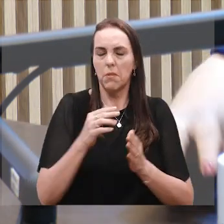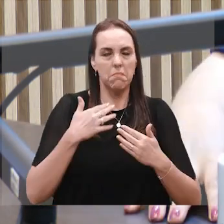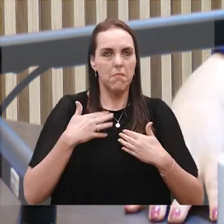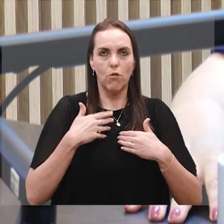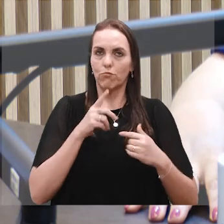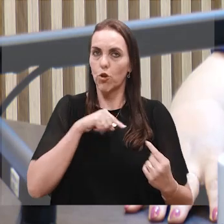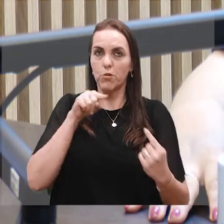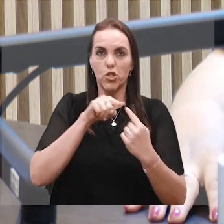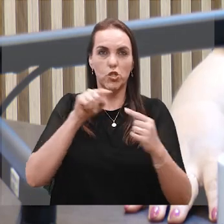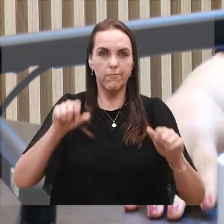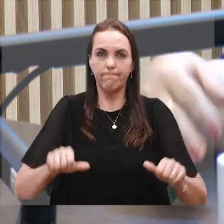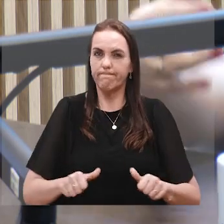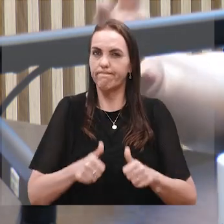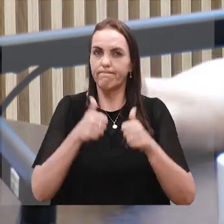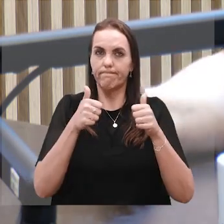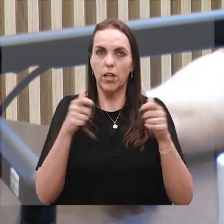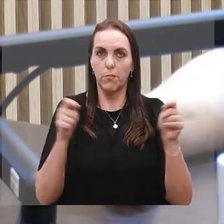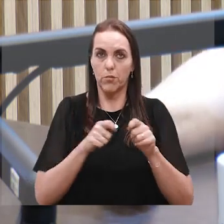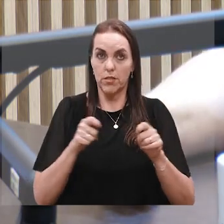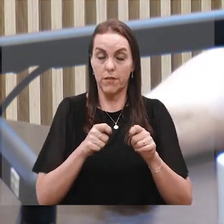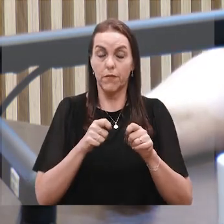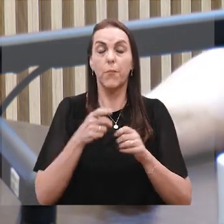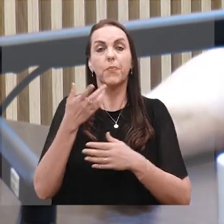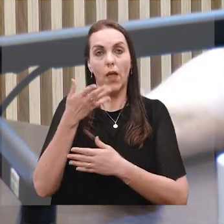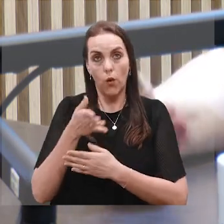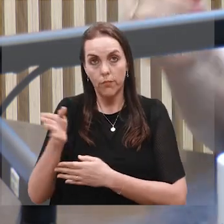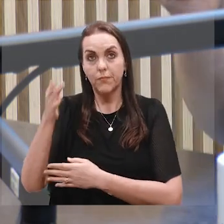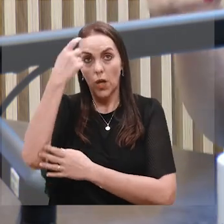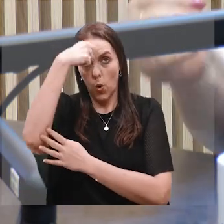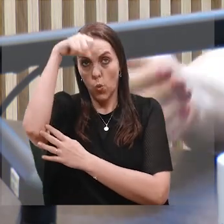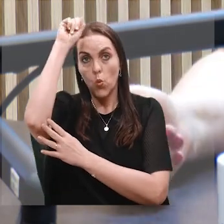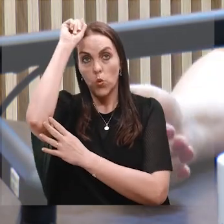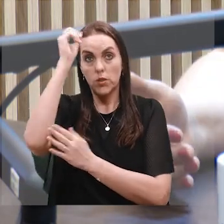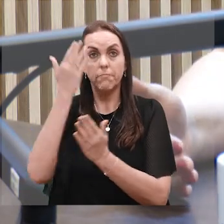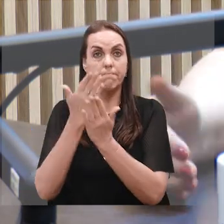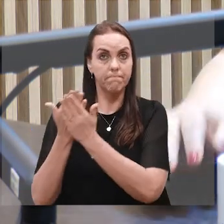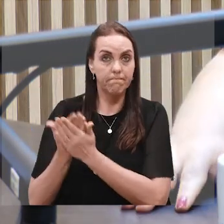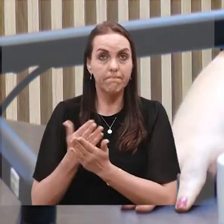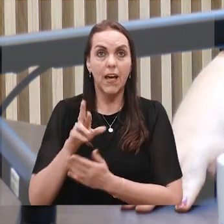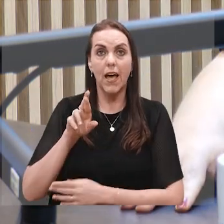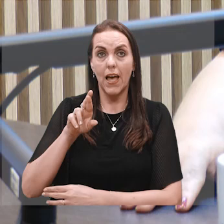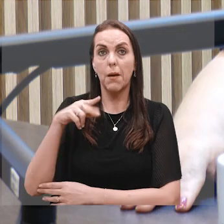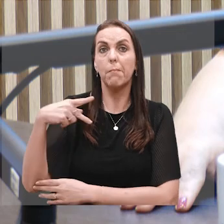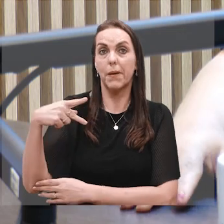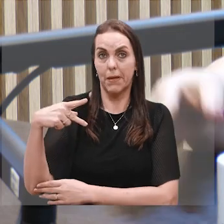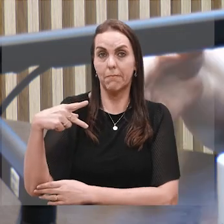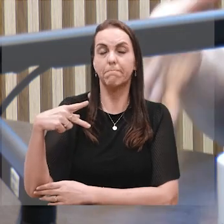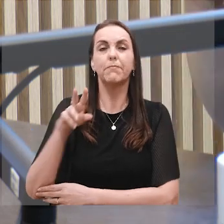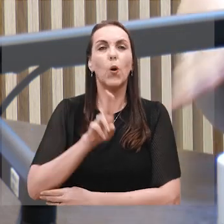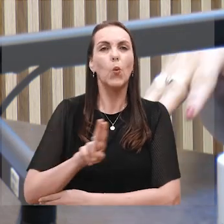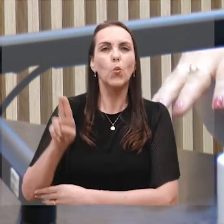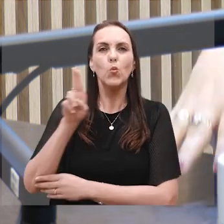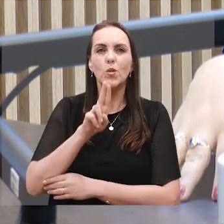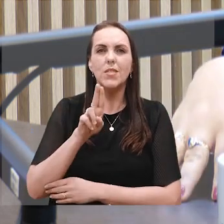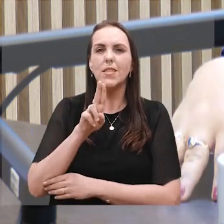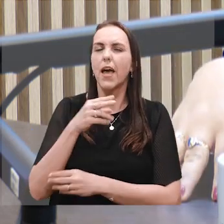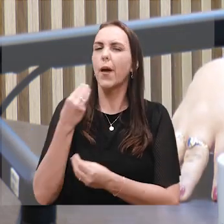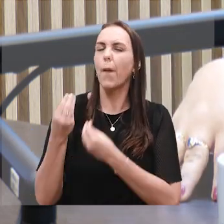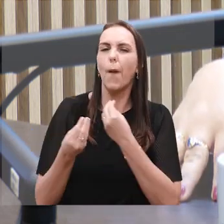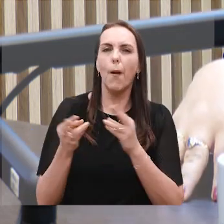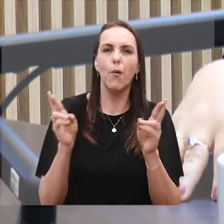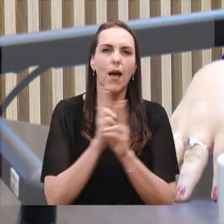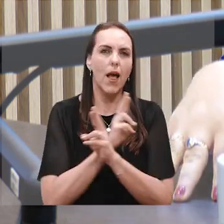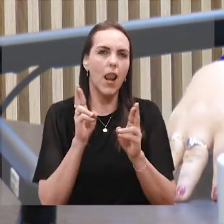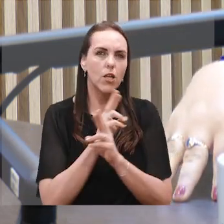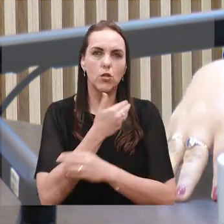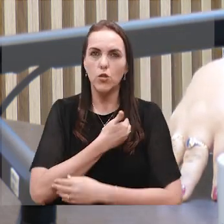do meu melhor, né? Fui para a Universidade de Caxias do Sul estudar relações públicas e utilizei dessa ferramenta